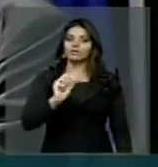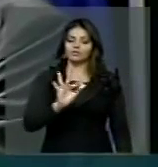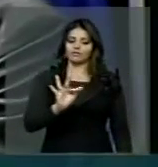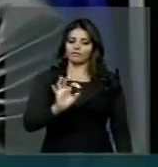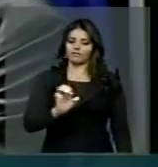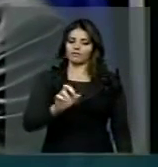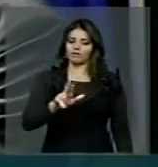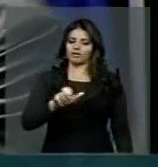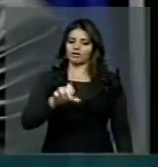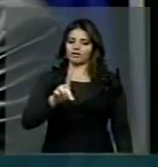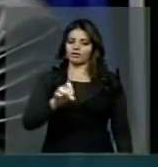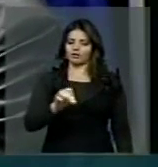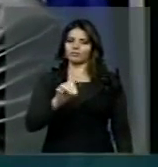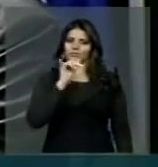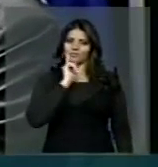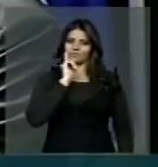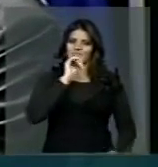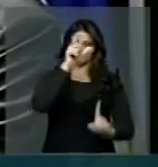Fernando, por exemplo,